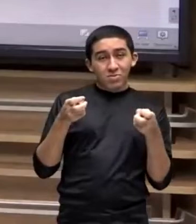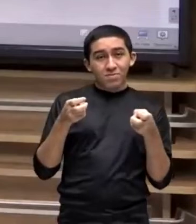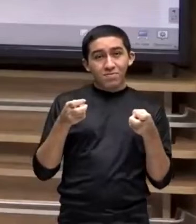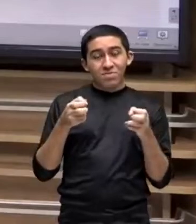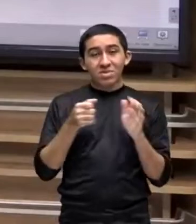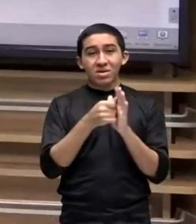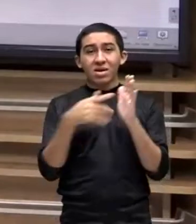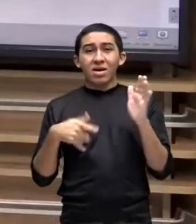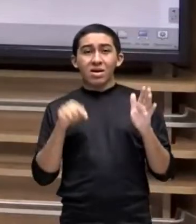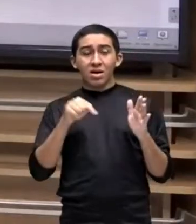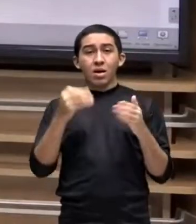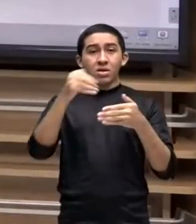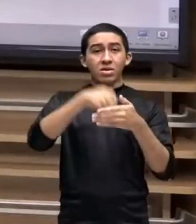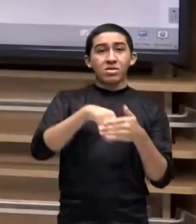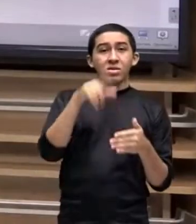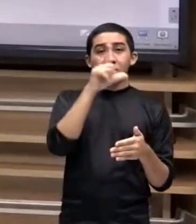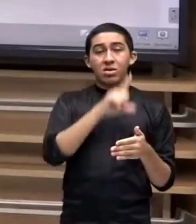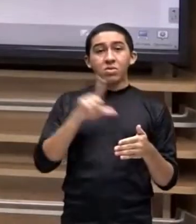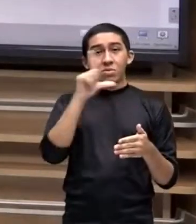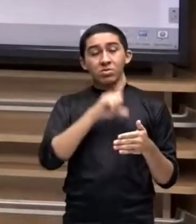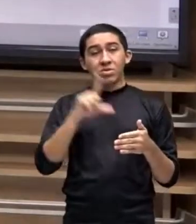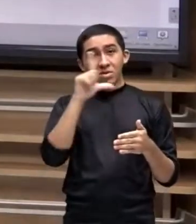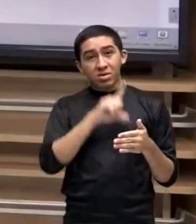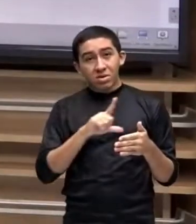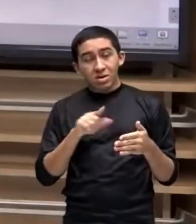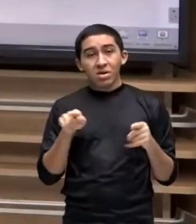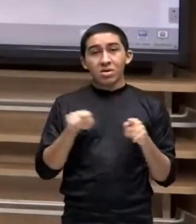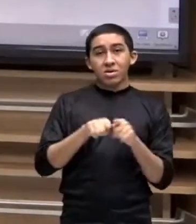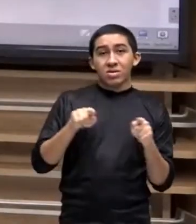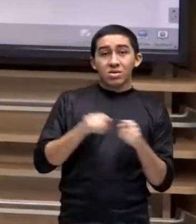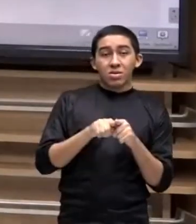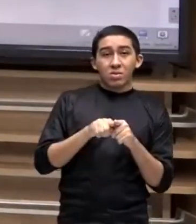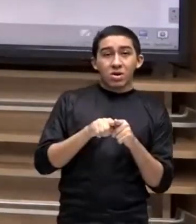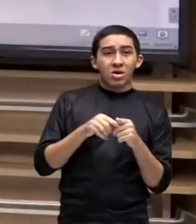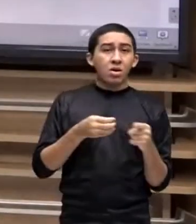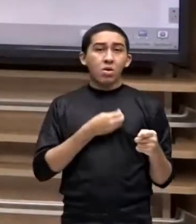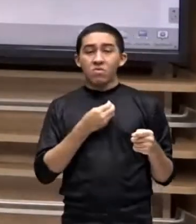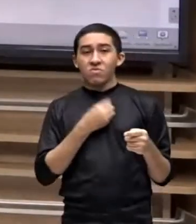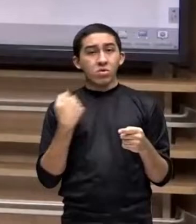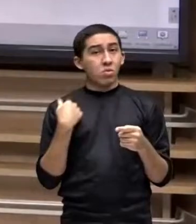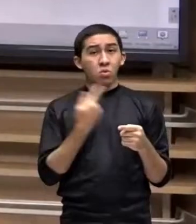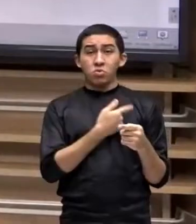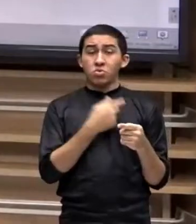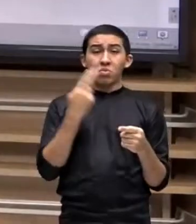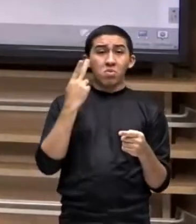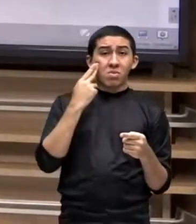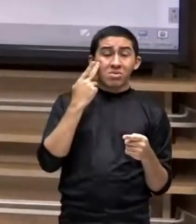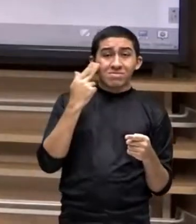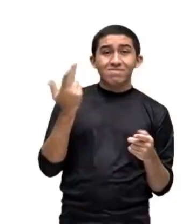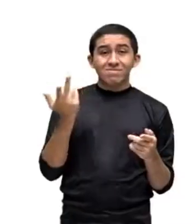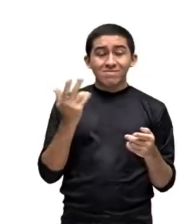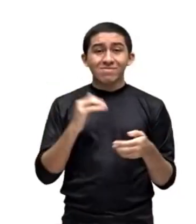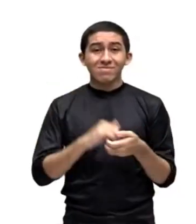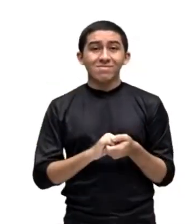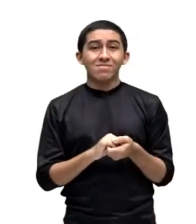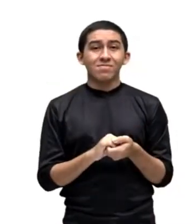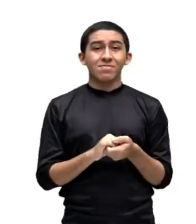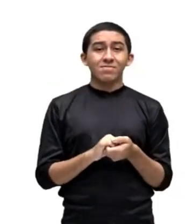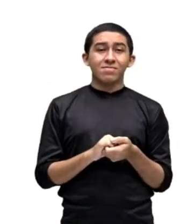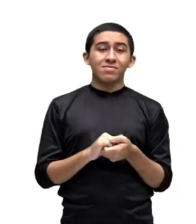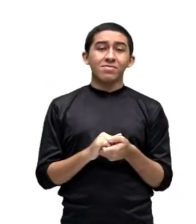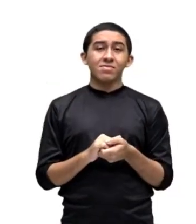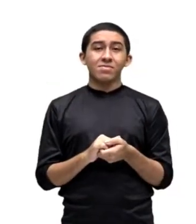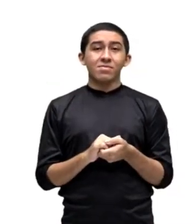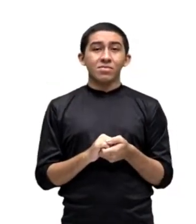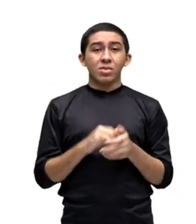linguagem literária, sim, nas propagandas, sim, mas também no nosso cotidiano. E a ironia também aparece no nosso cotidiano. Então, vamos ao